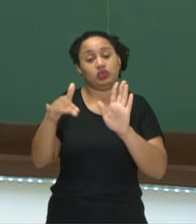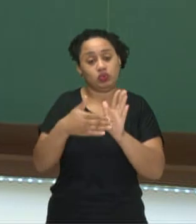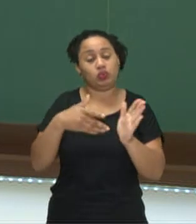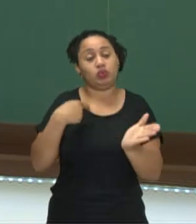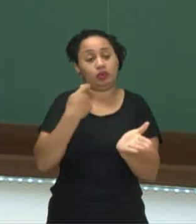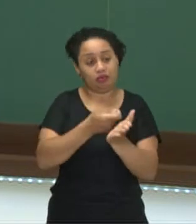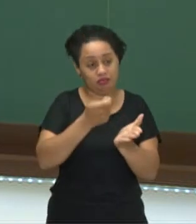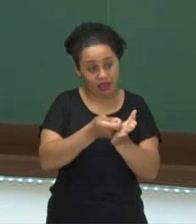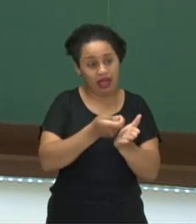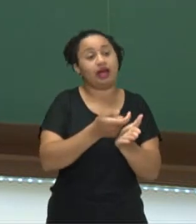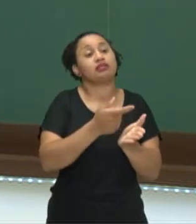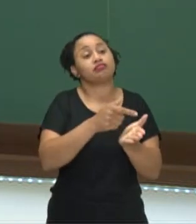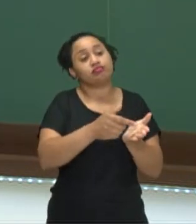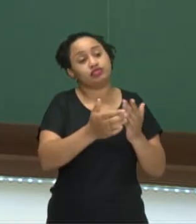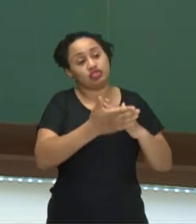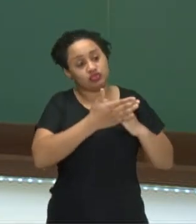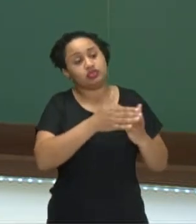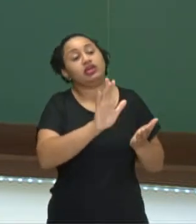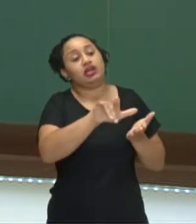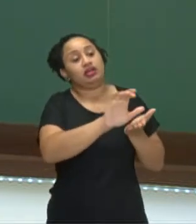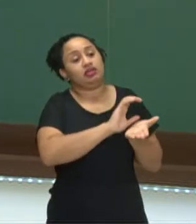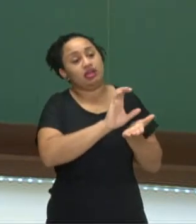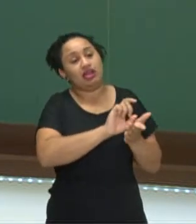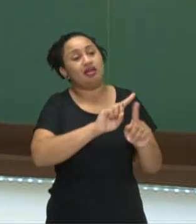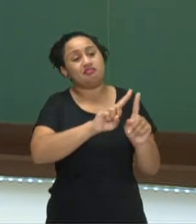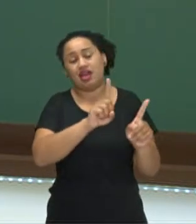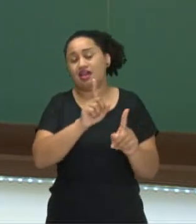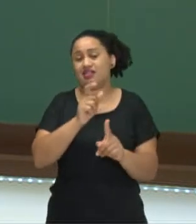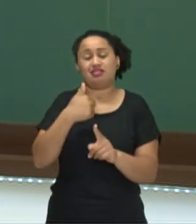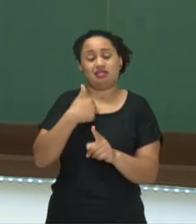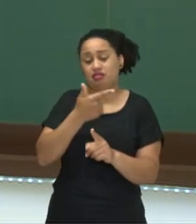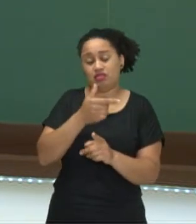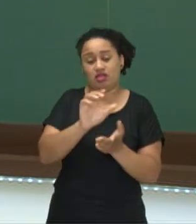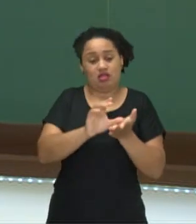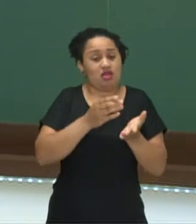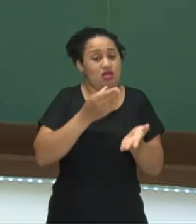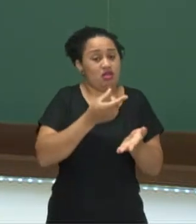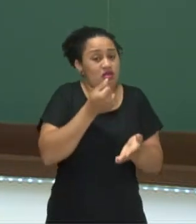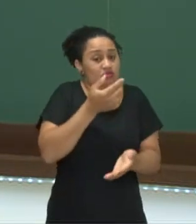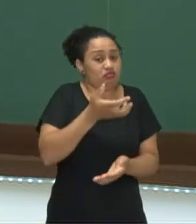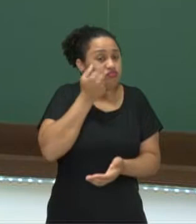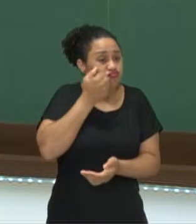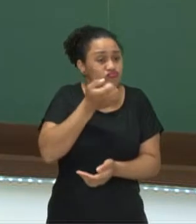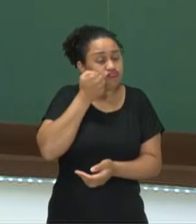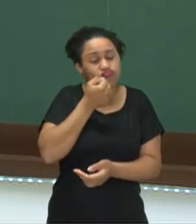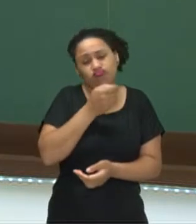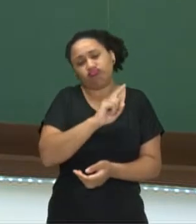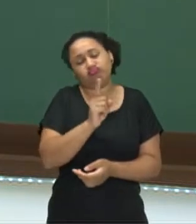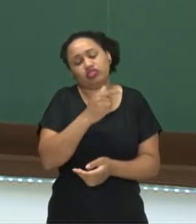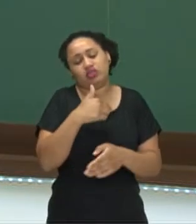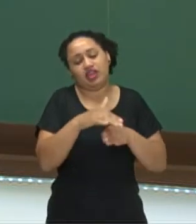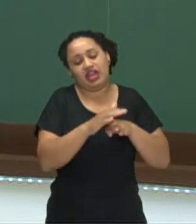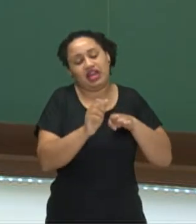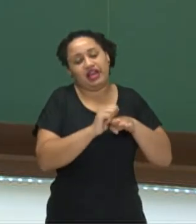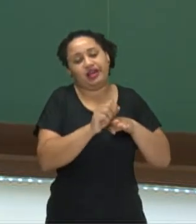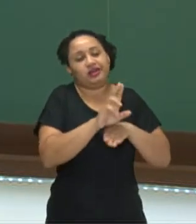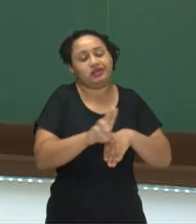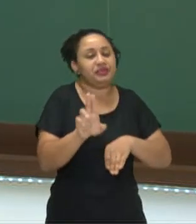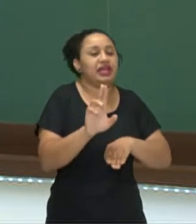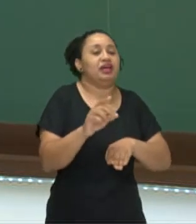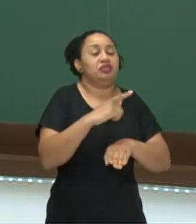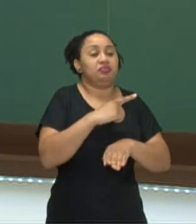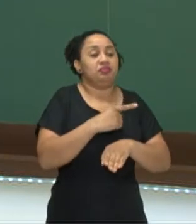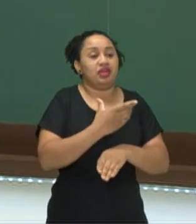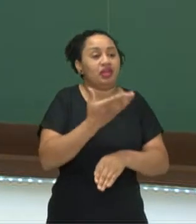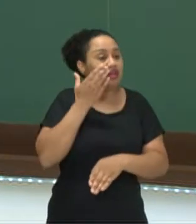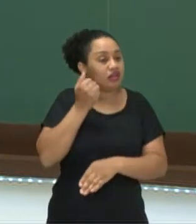gerando lucro, ele é um ativo. Mas se ele não gera lucro, esse tênis não é usado para gerar